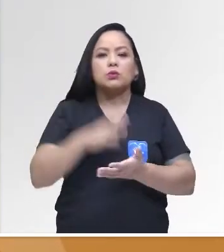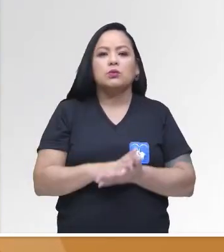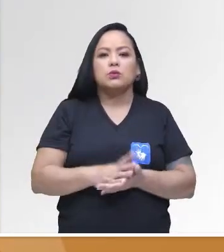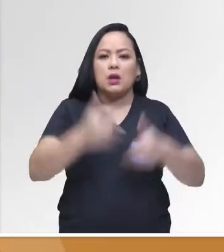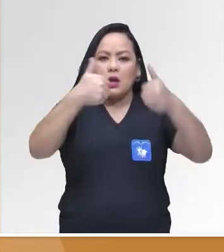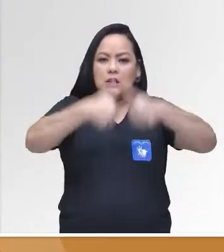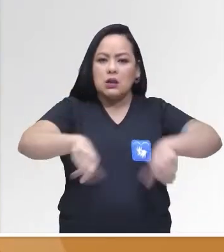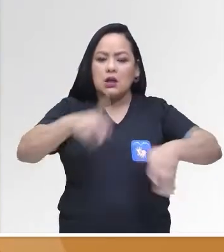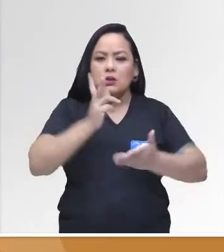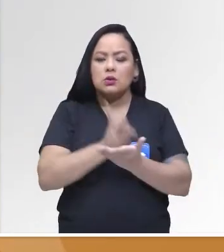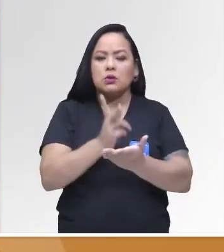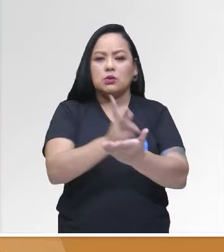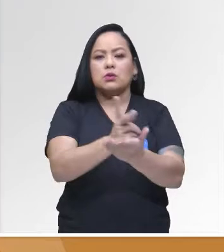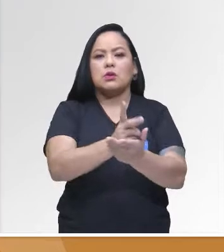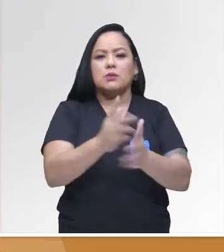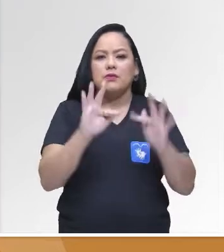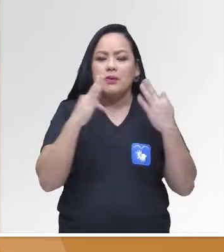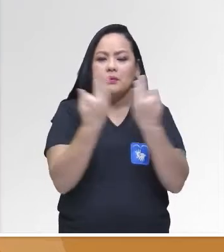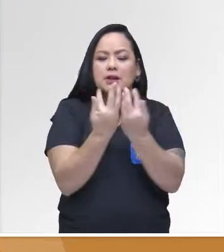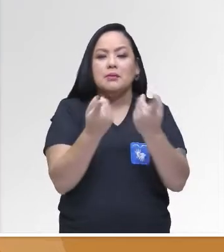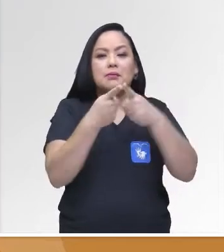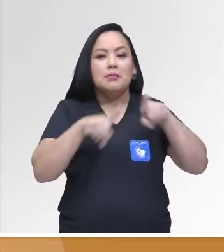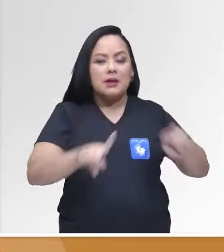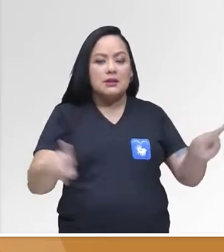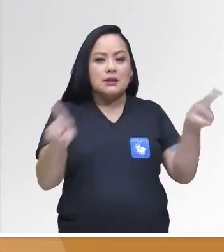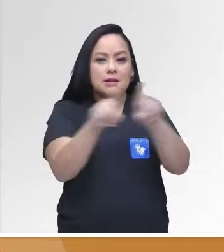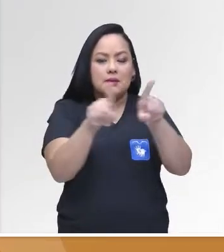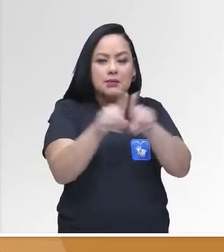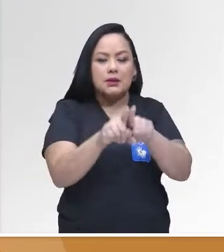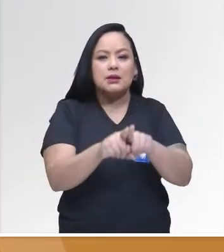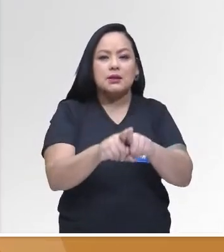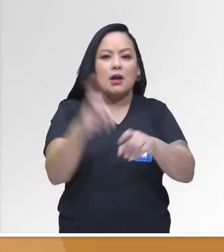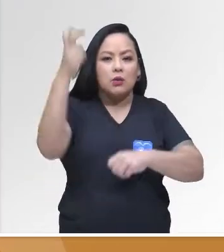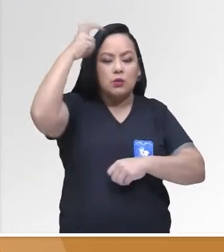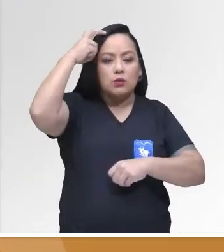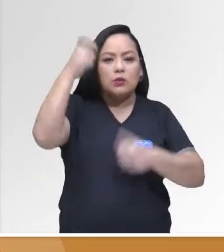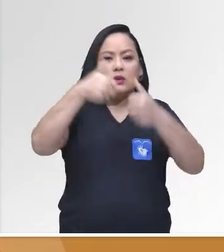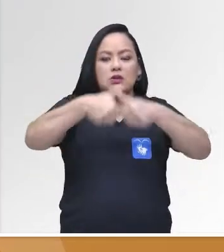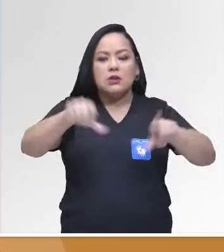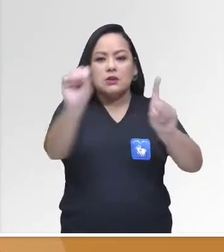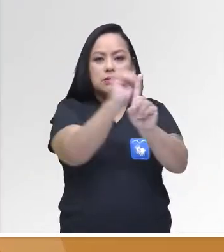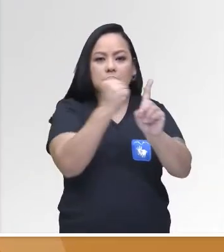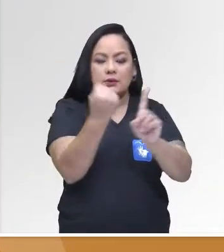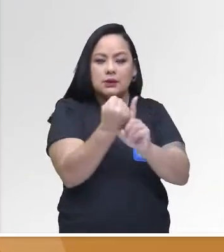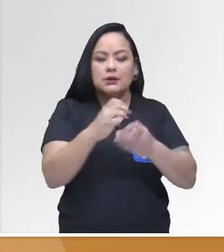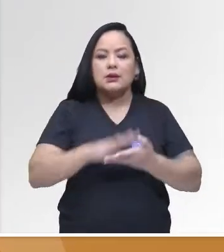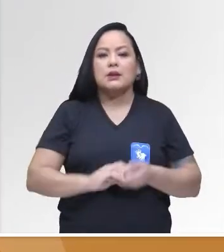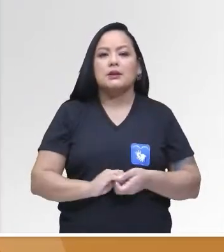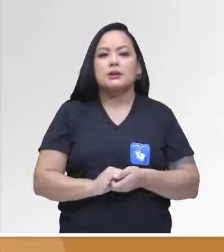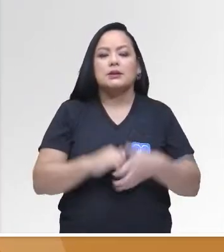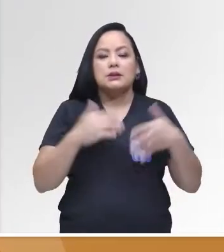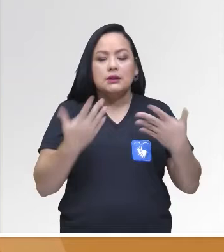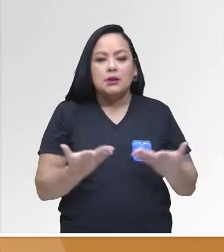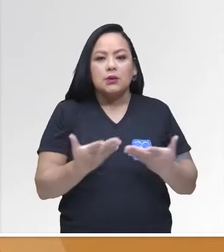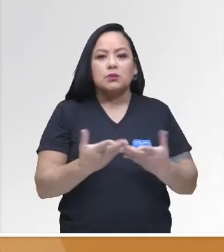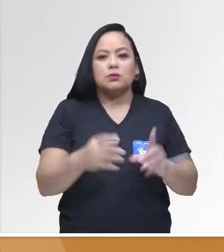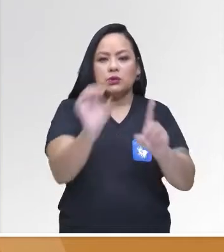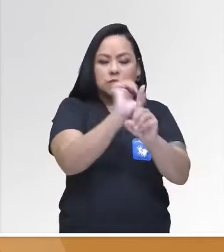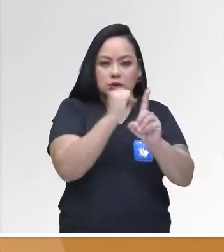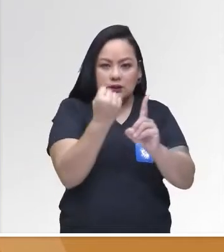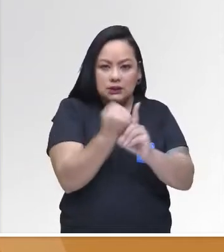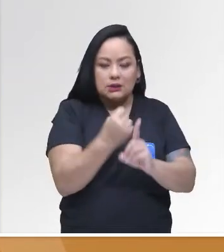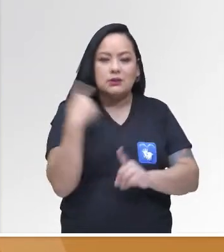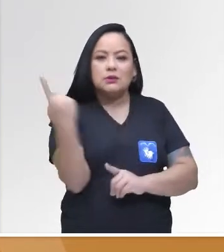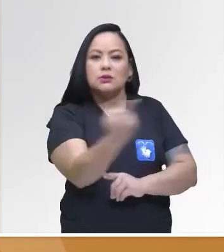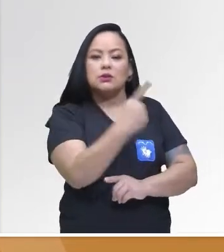presente somente no âmbito familiar, mas também ela está presente na sociedade. E é a partir dessa sociedade